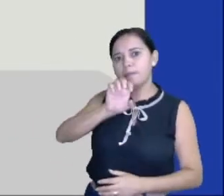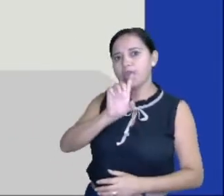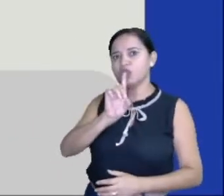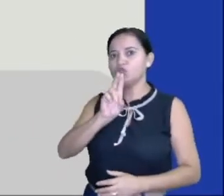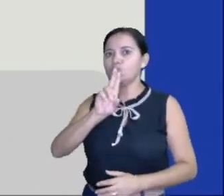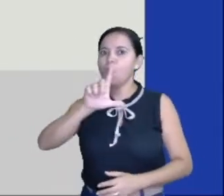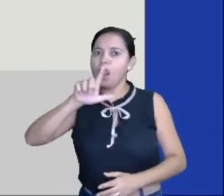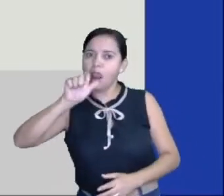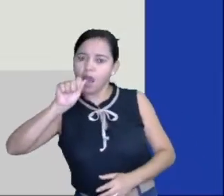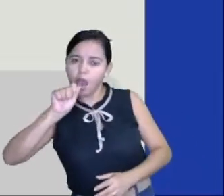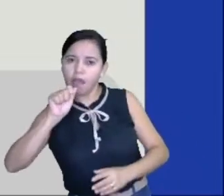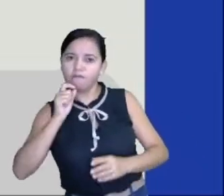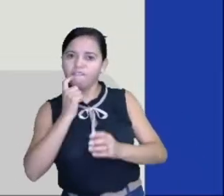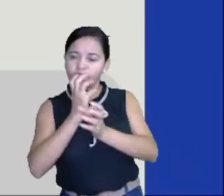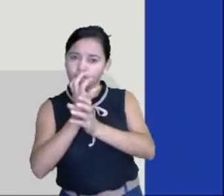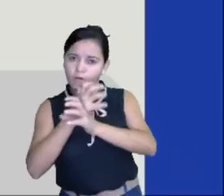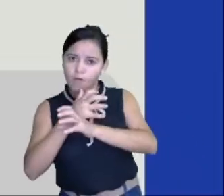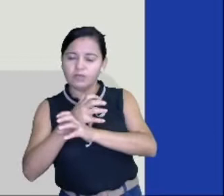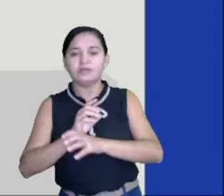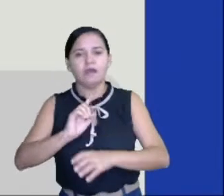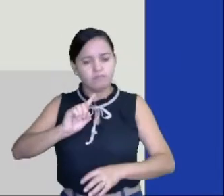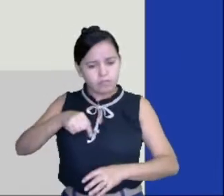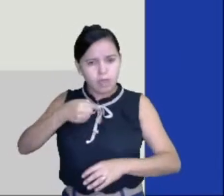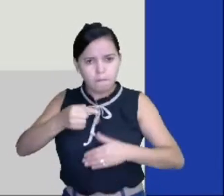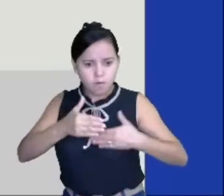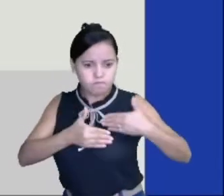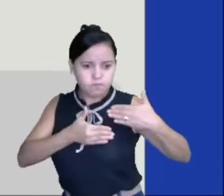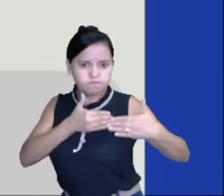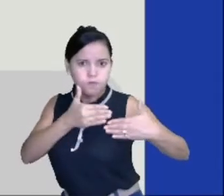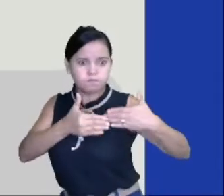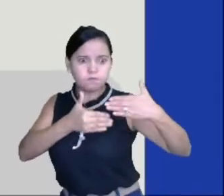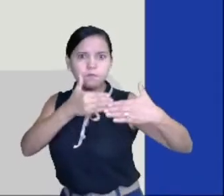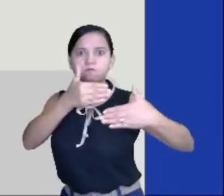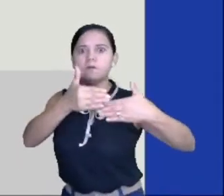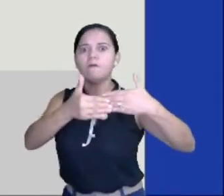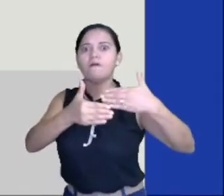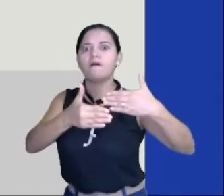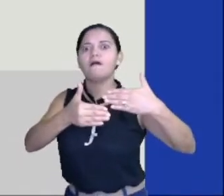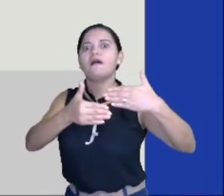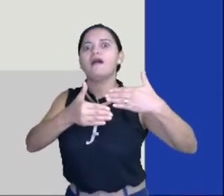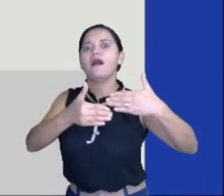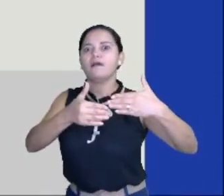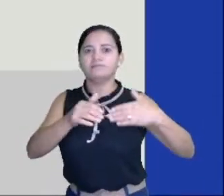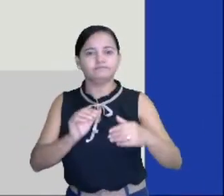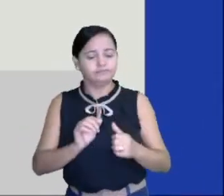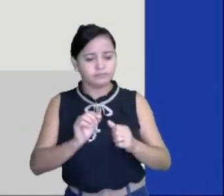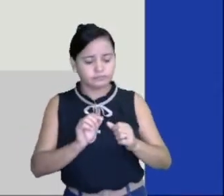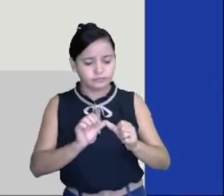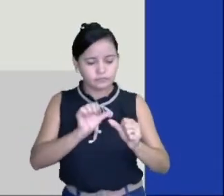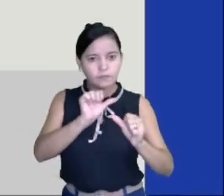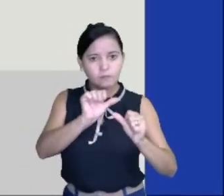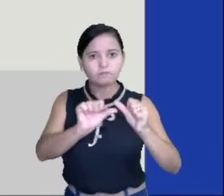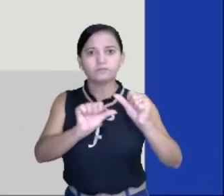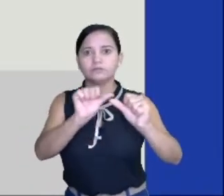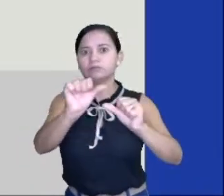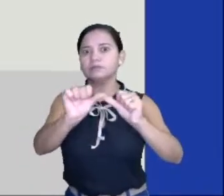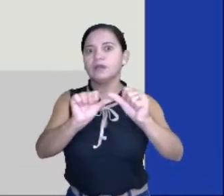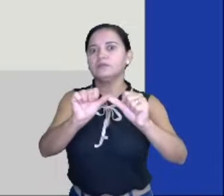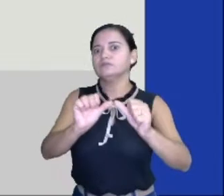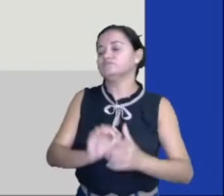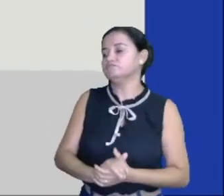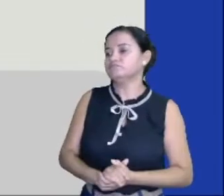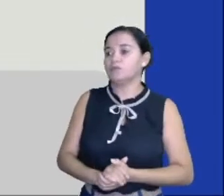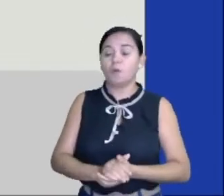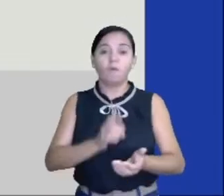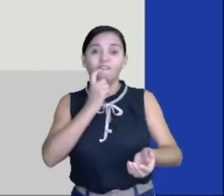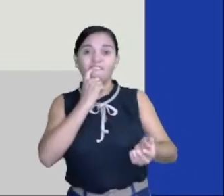dos dias. E no final, o osso vai estar com um calo ósseo, uma pequena elevação no local fraturado. E nesse